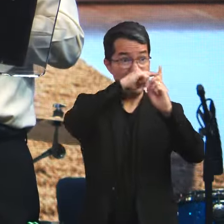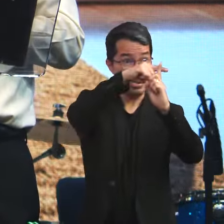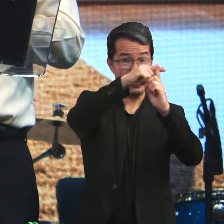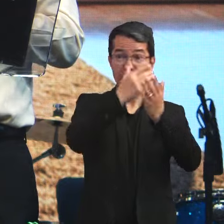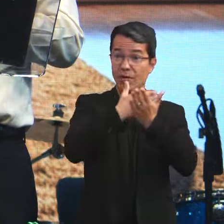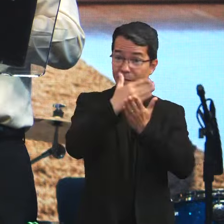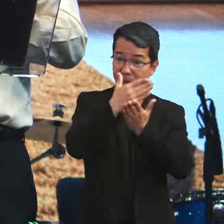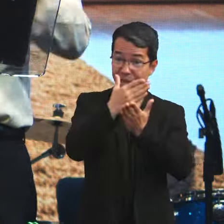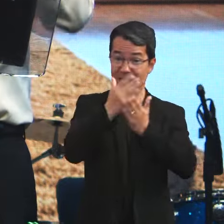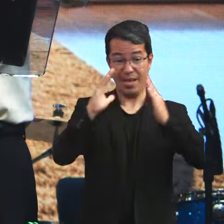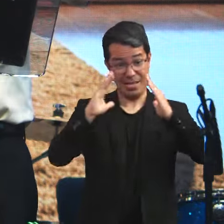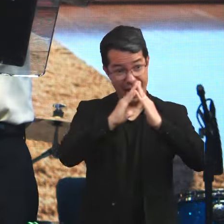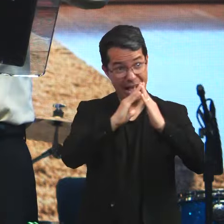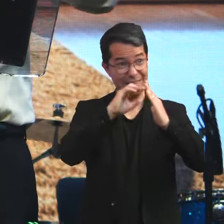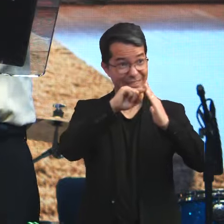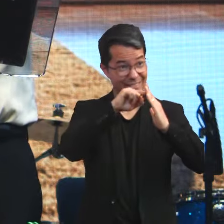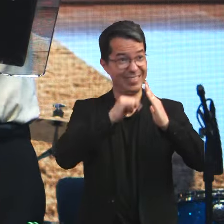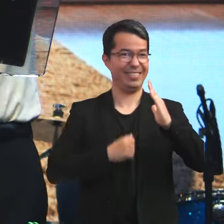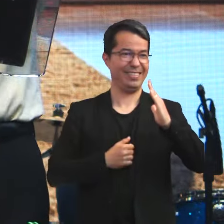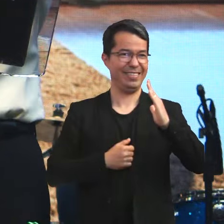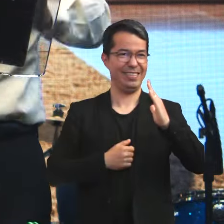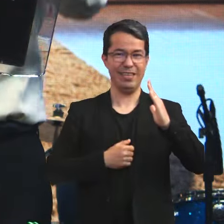instala nas casas